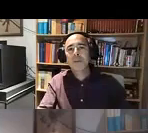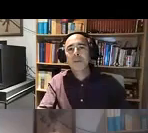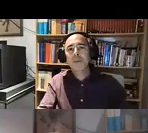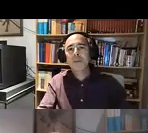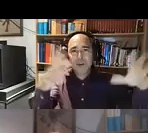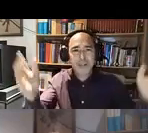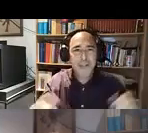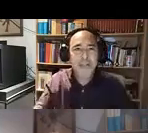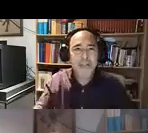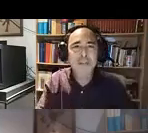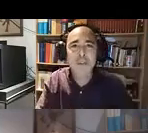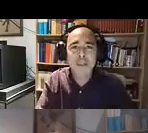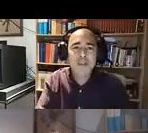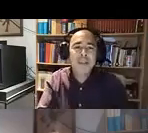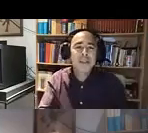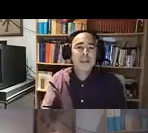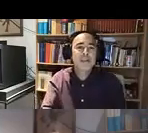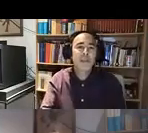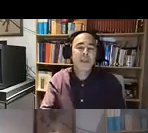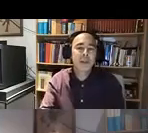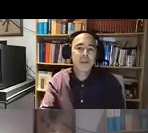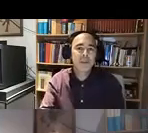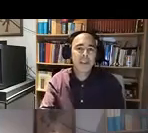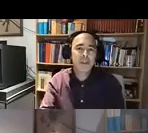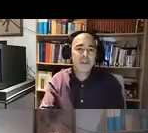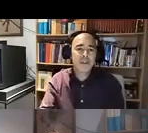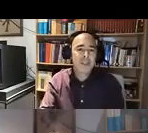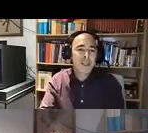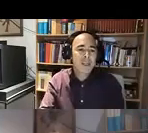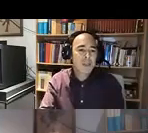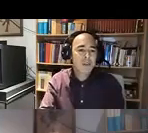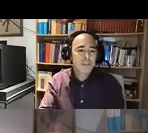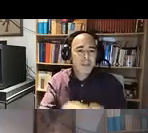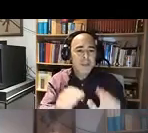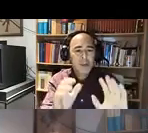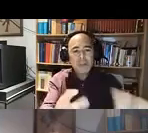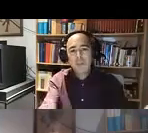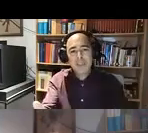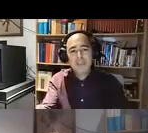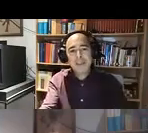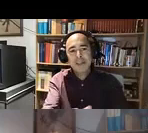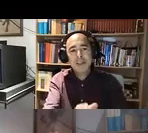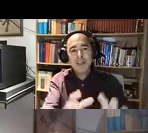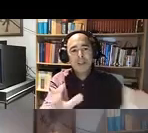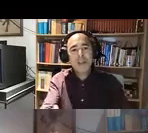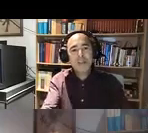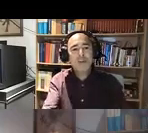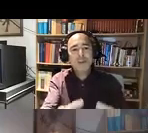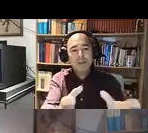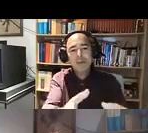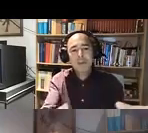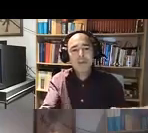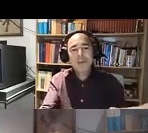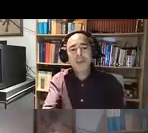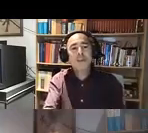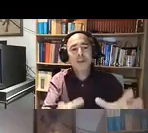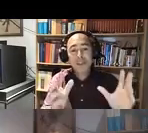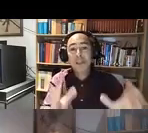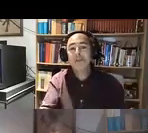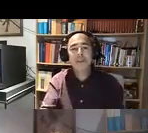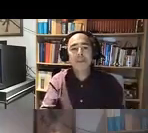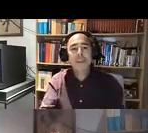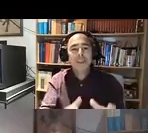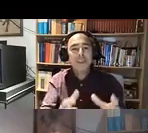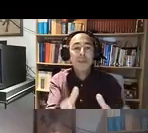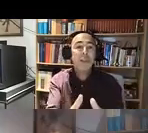passar ver mais informação estamos a preparar um diário para todos tanto Olha uma empresa imagens qualidade produto de satisfação desta